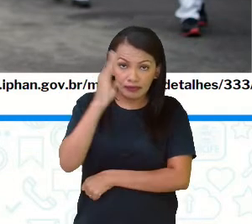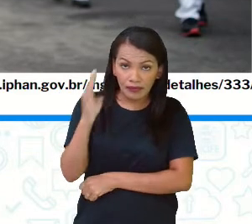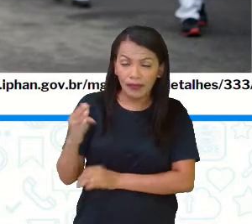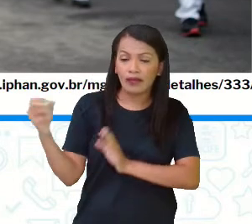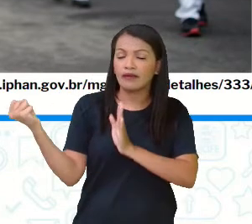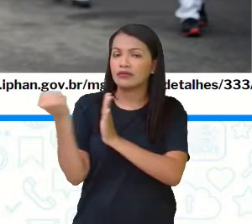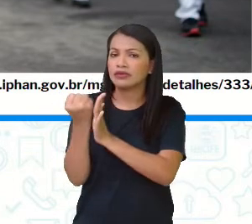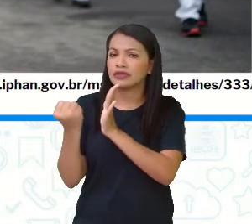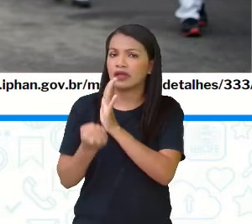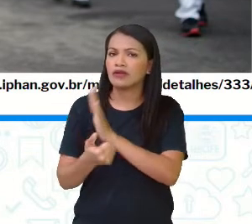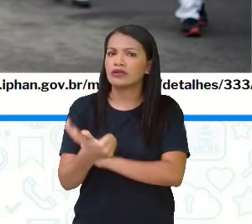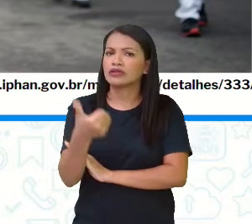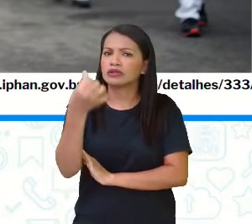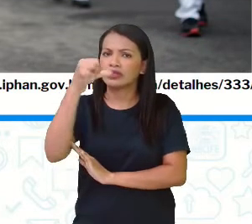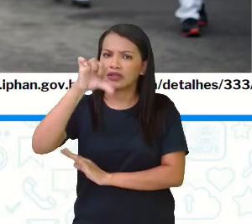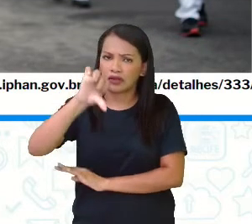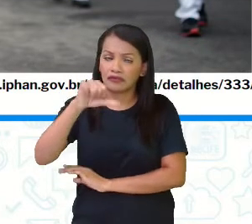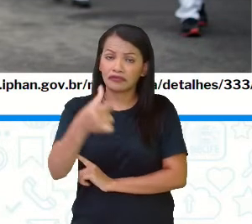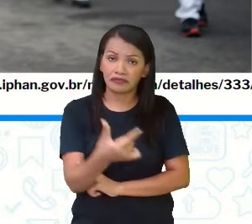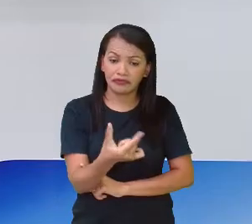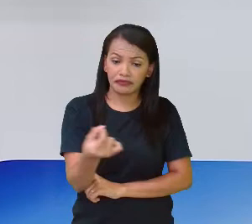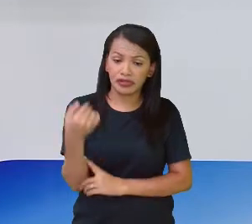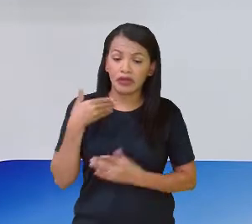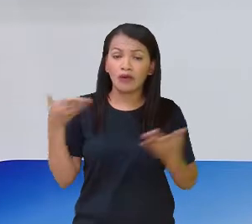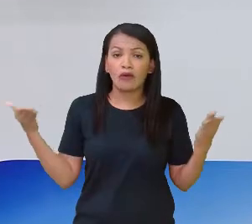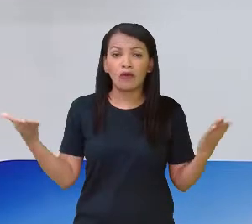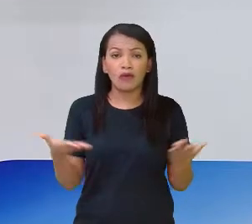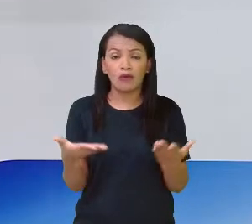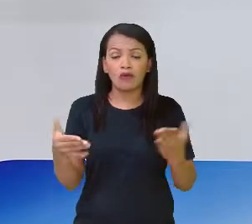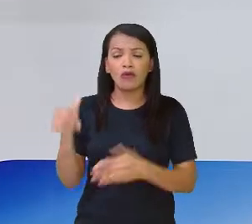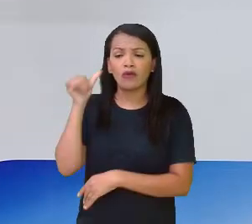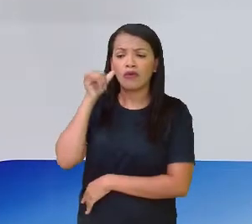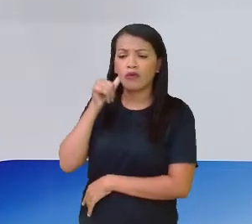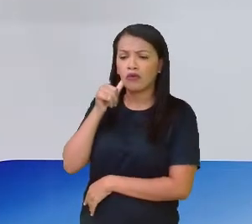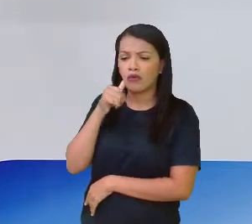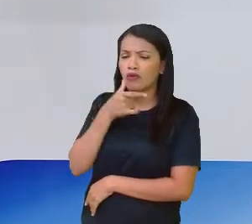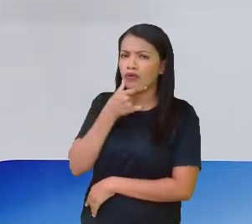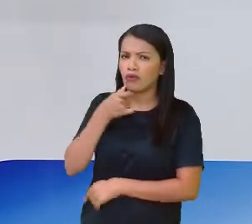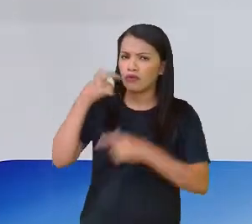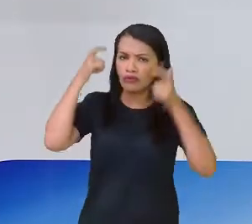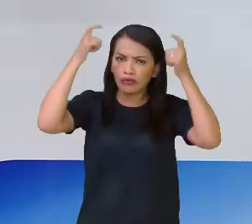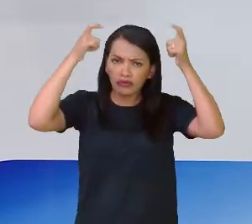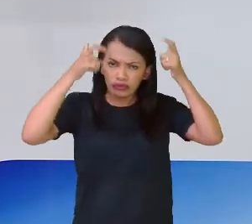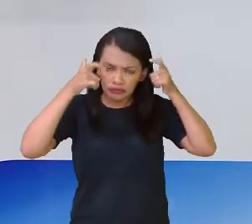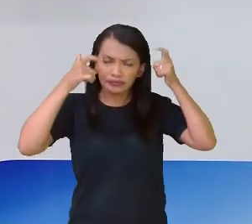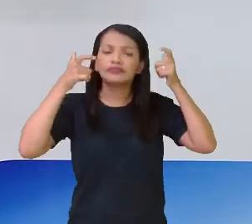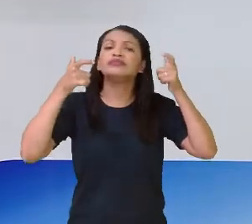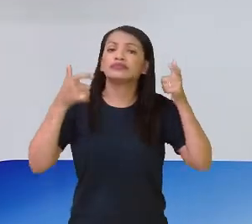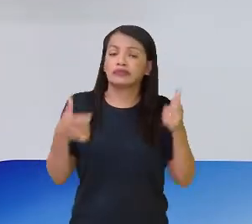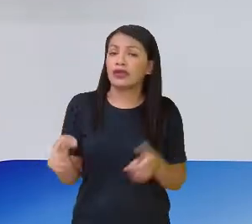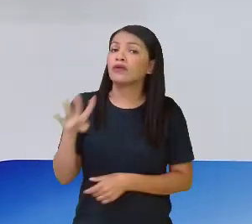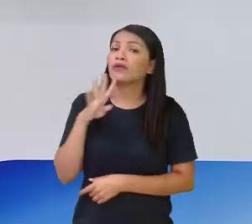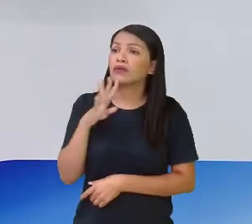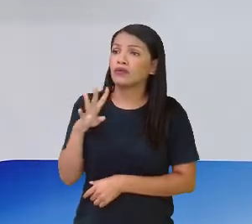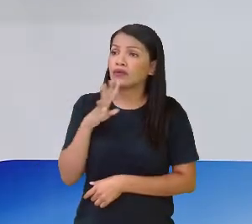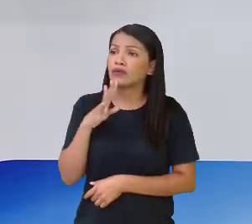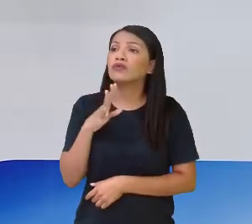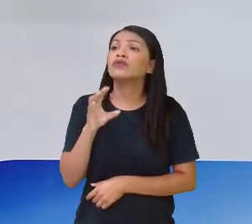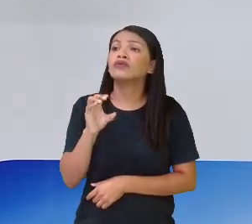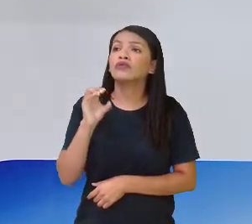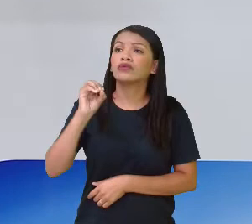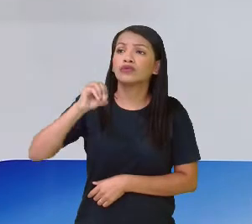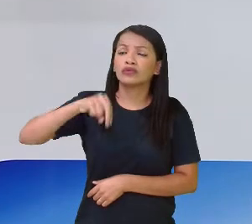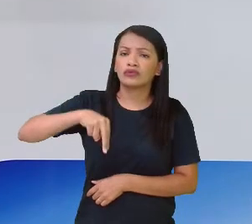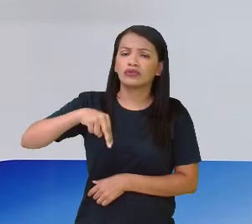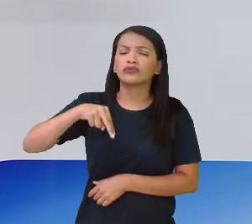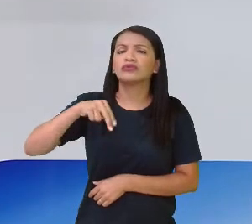XIX e XX. Atualmente, as coroações dos reis do Congo, conhecidas como congados,